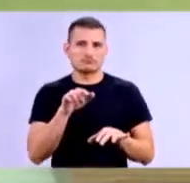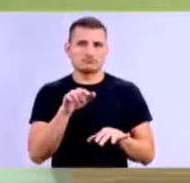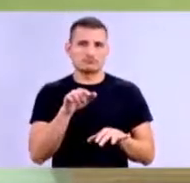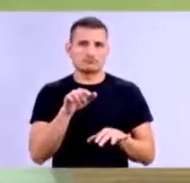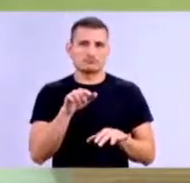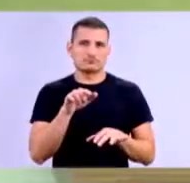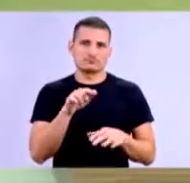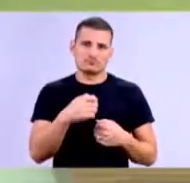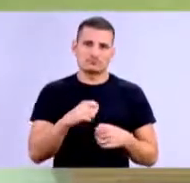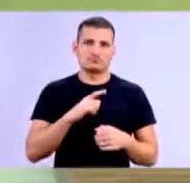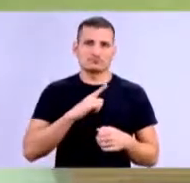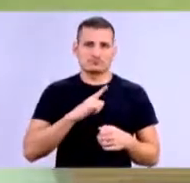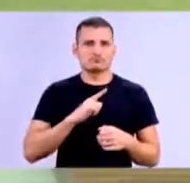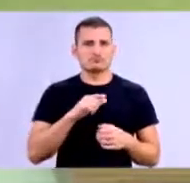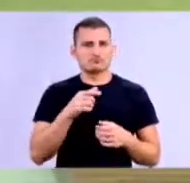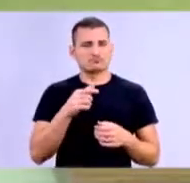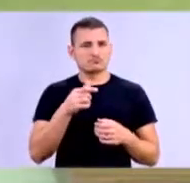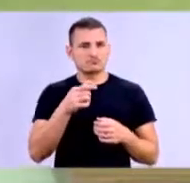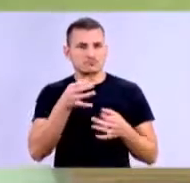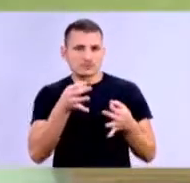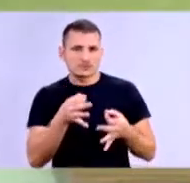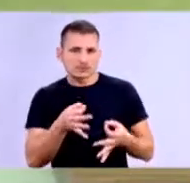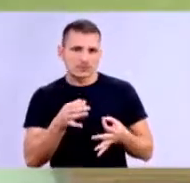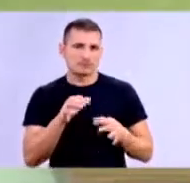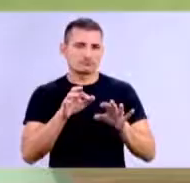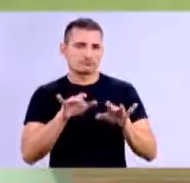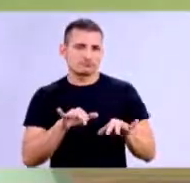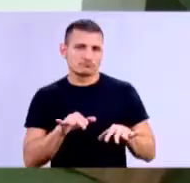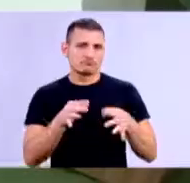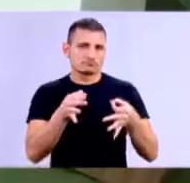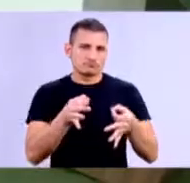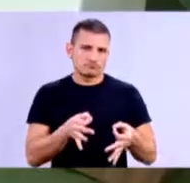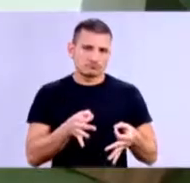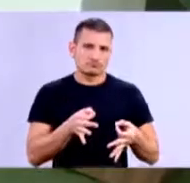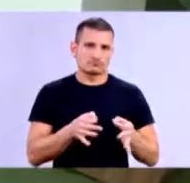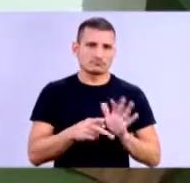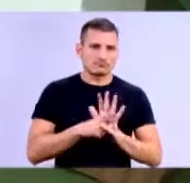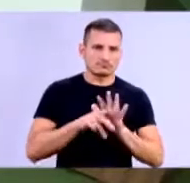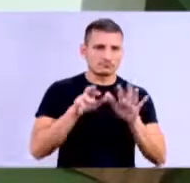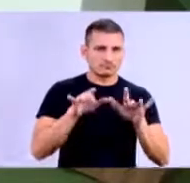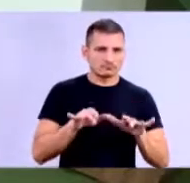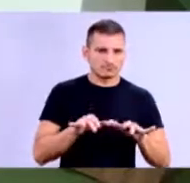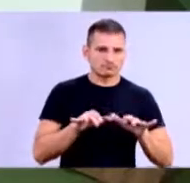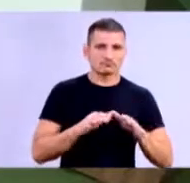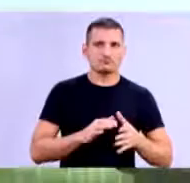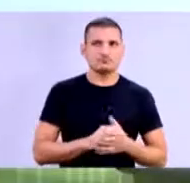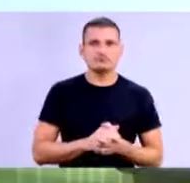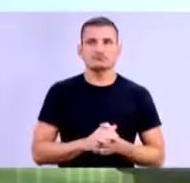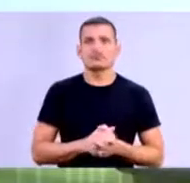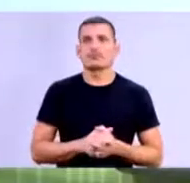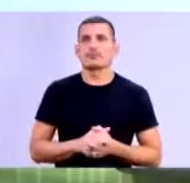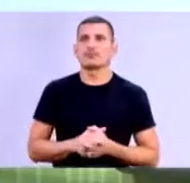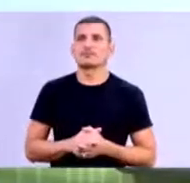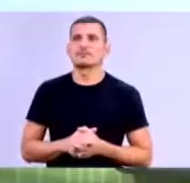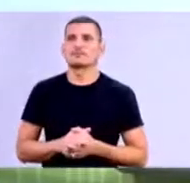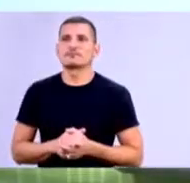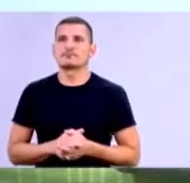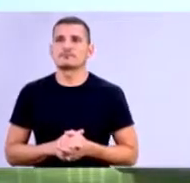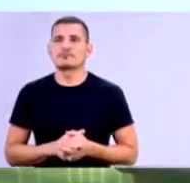tenho que ter a forma apropriada para a escrita. Isso. Observe o que a professora acabou de explicar sobre